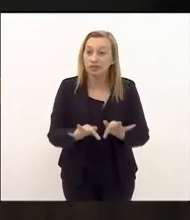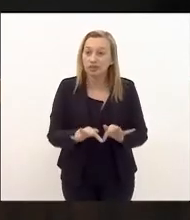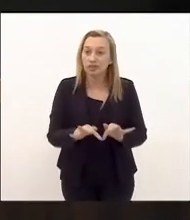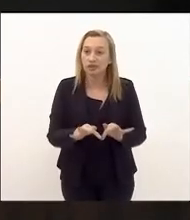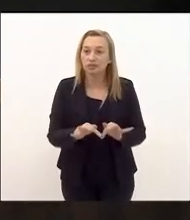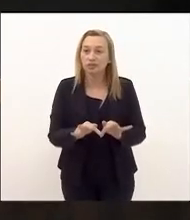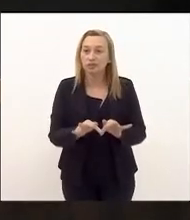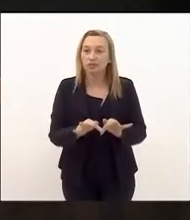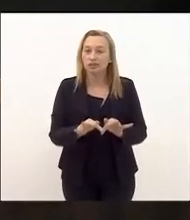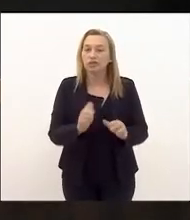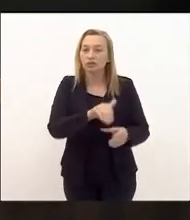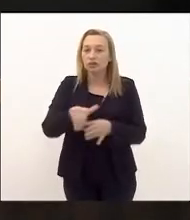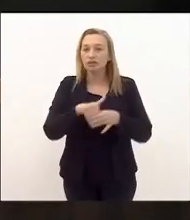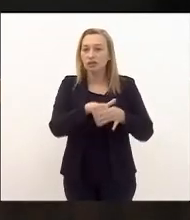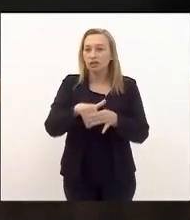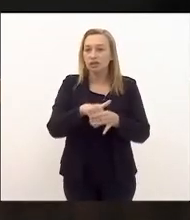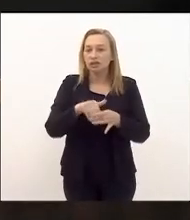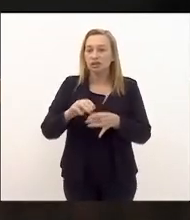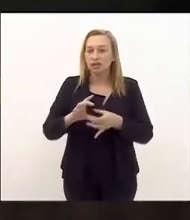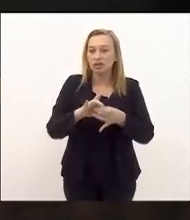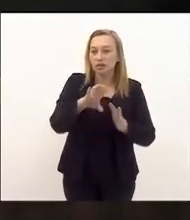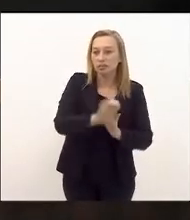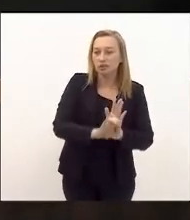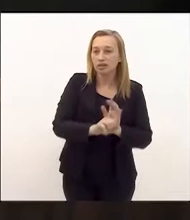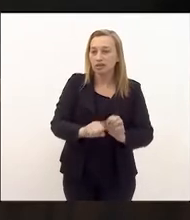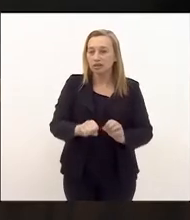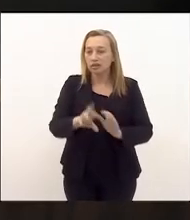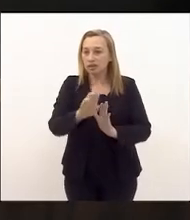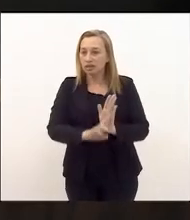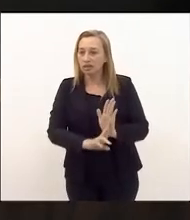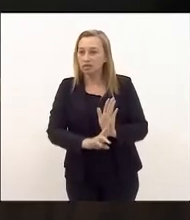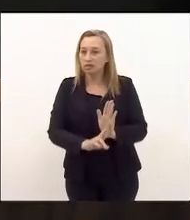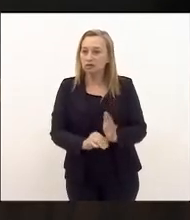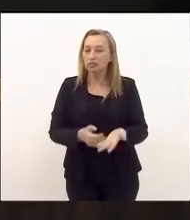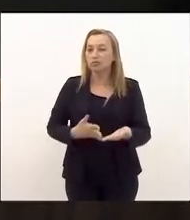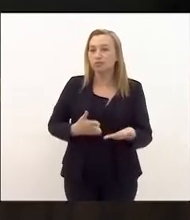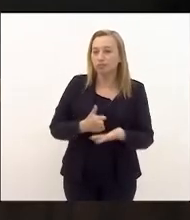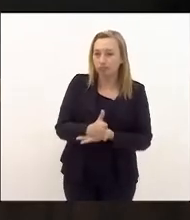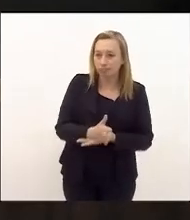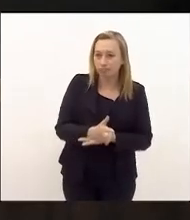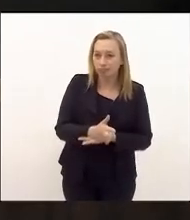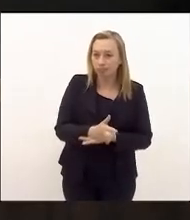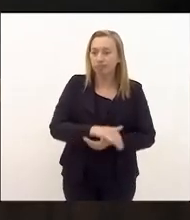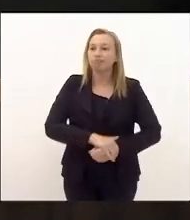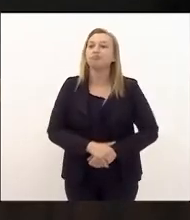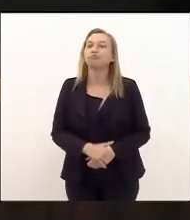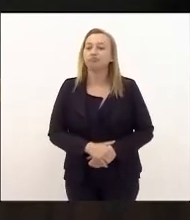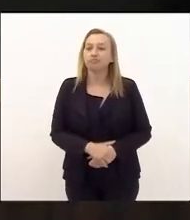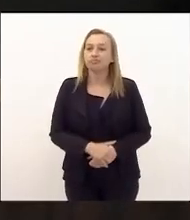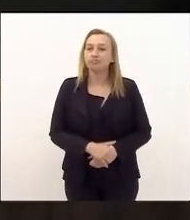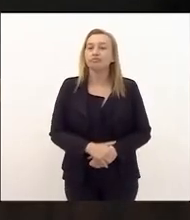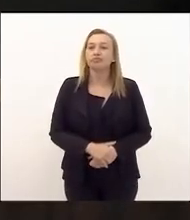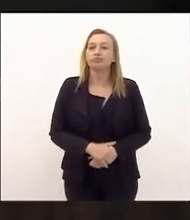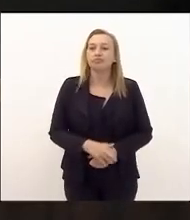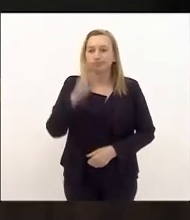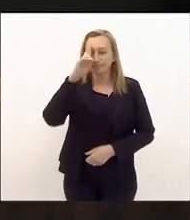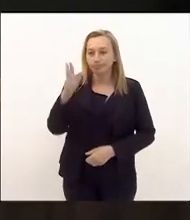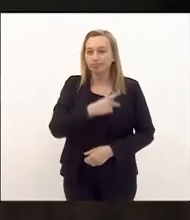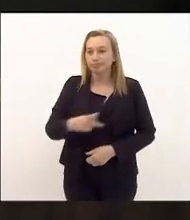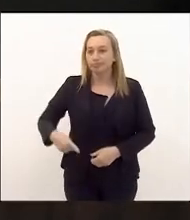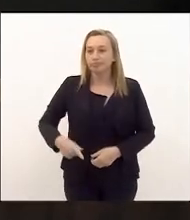discussão. Em votação, a emenda de redação. Senhores que aprovam, permaneçam como estão. Aprovado. Senhor